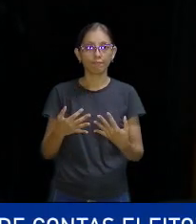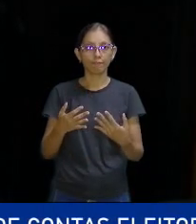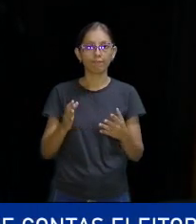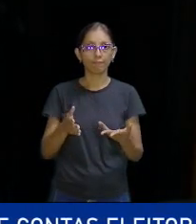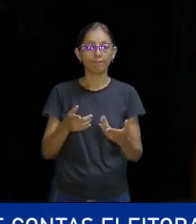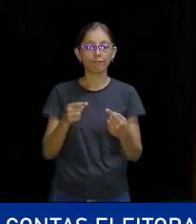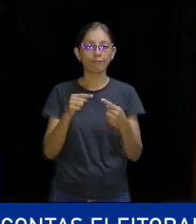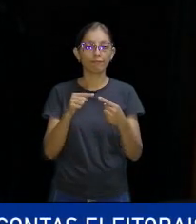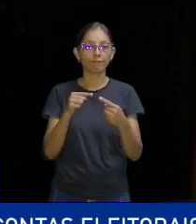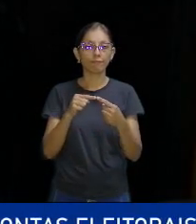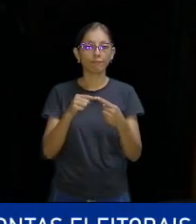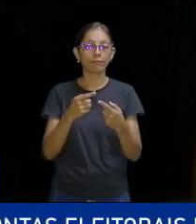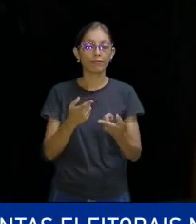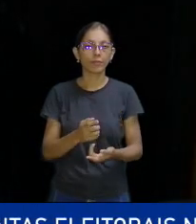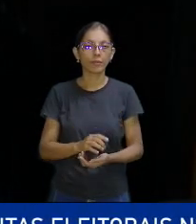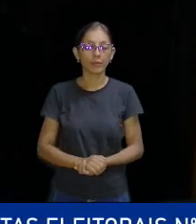é